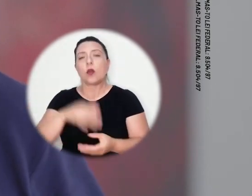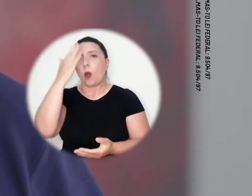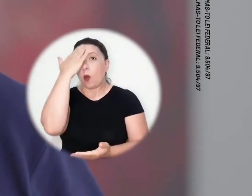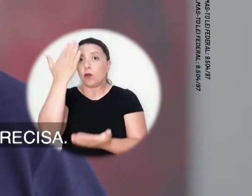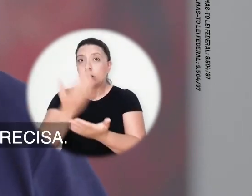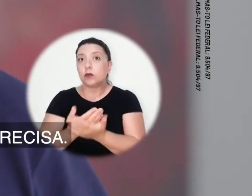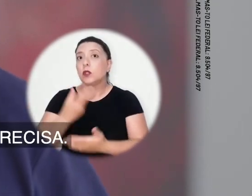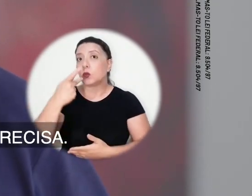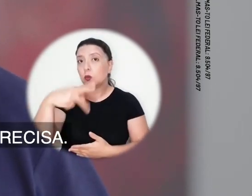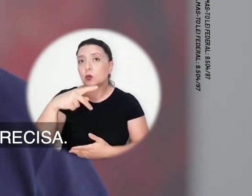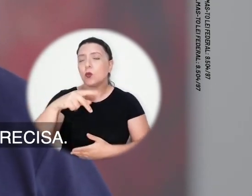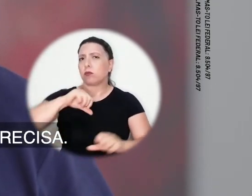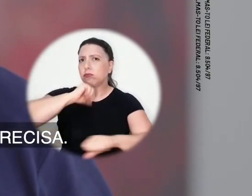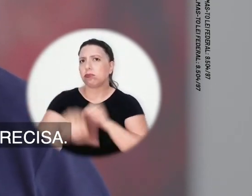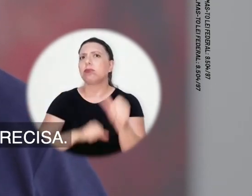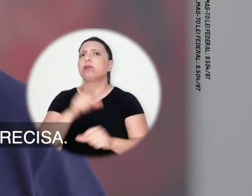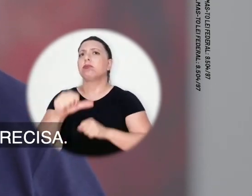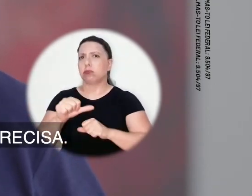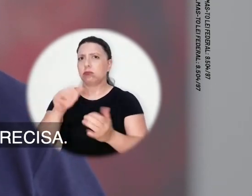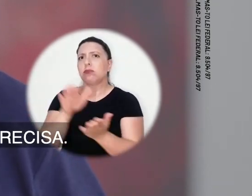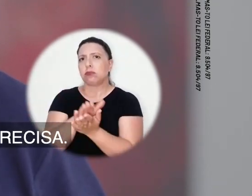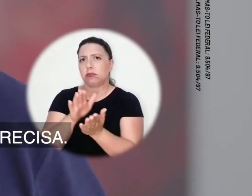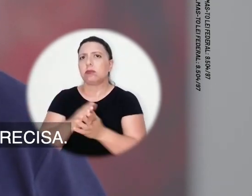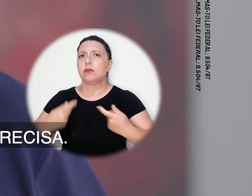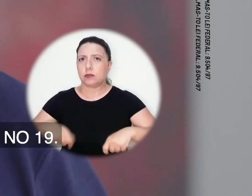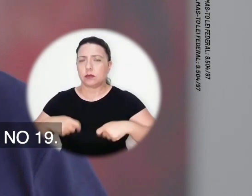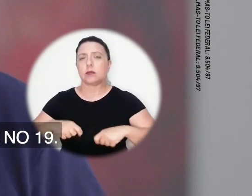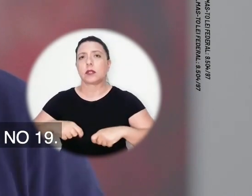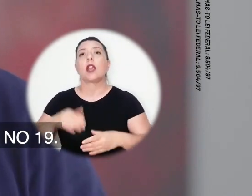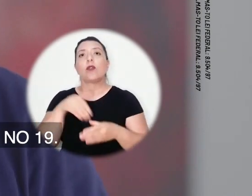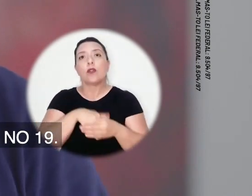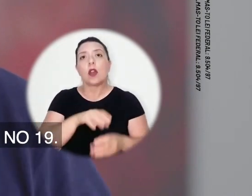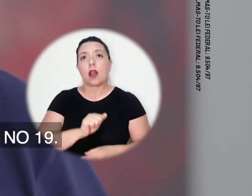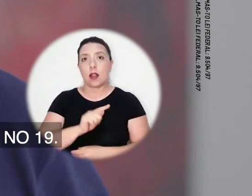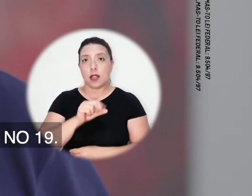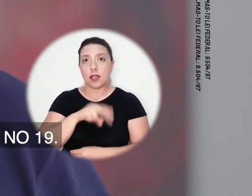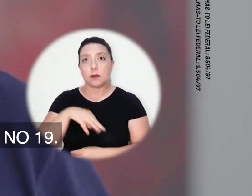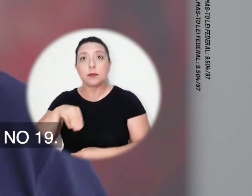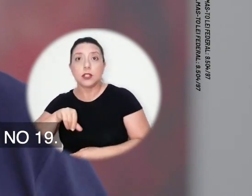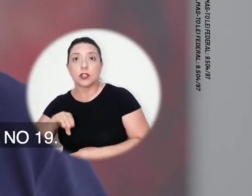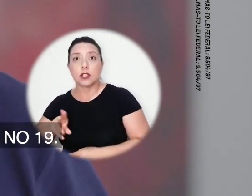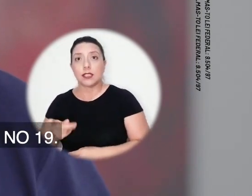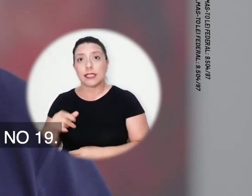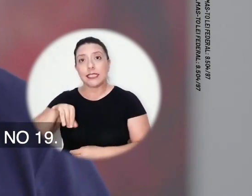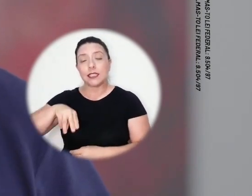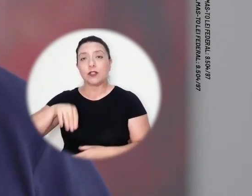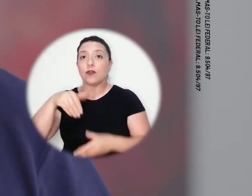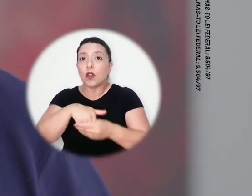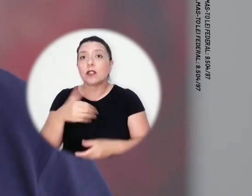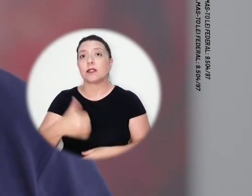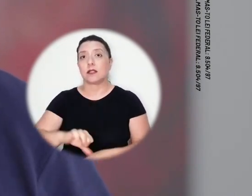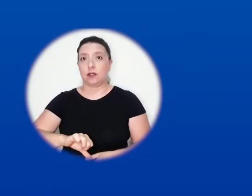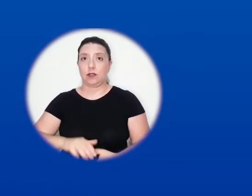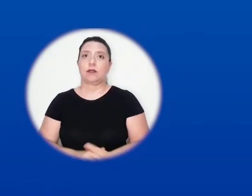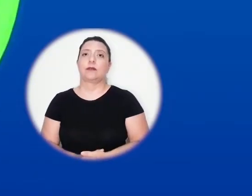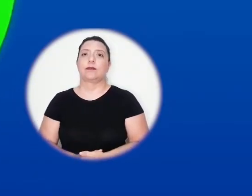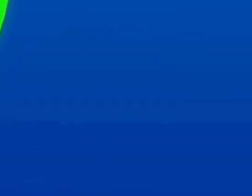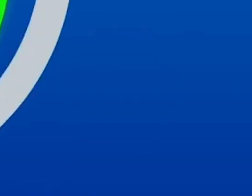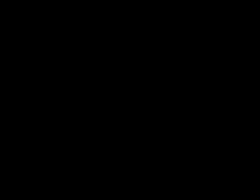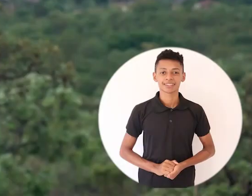confiança para fazer a grande mudança que Palmas precisa. Então vote em Alain Barbieri e Micheline. Vote no 19.